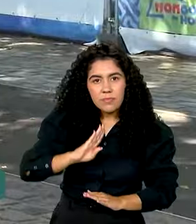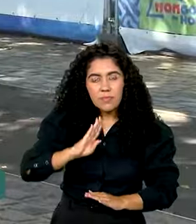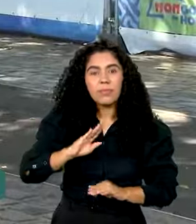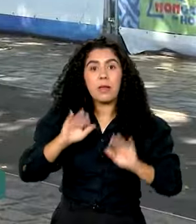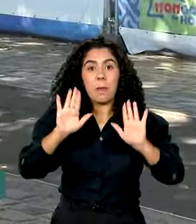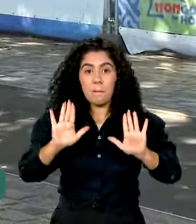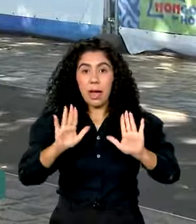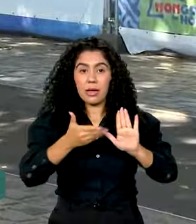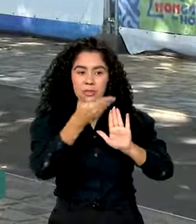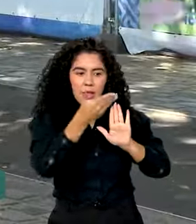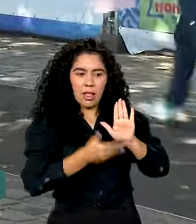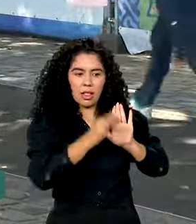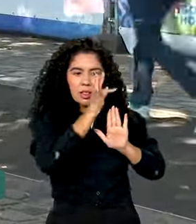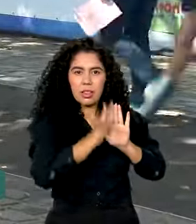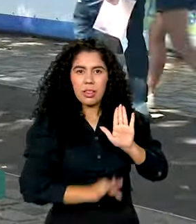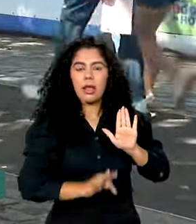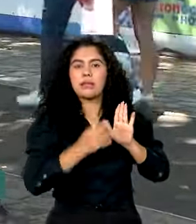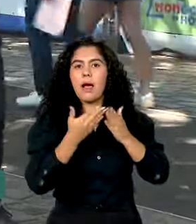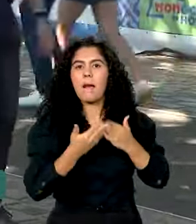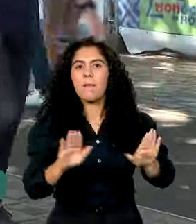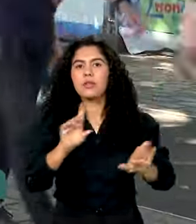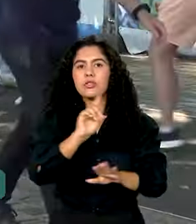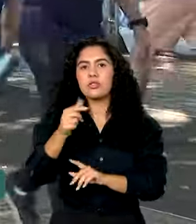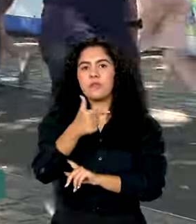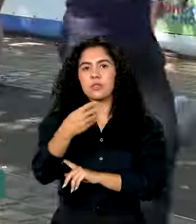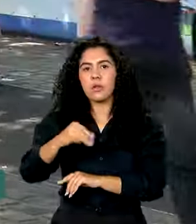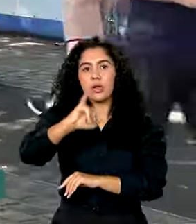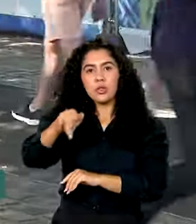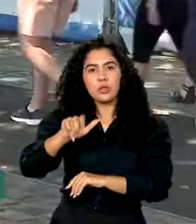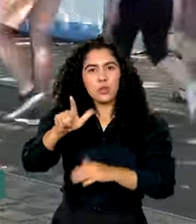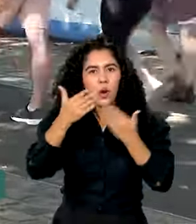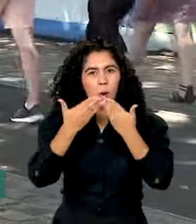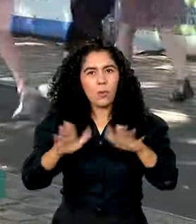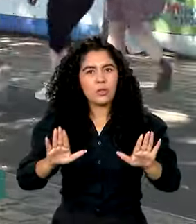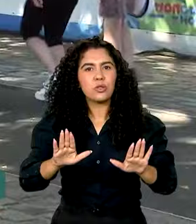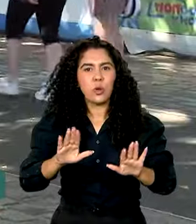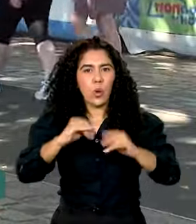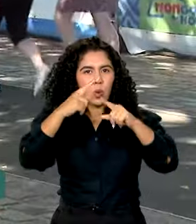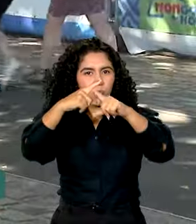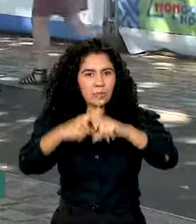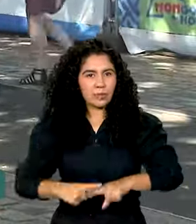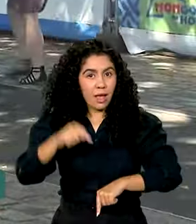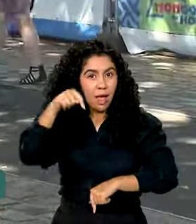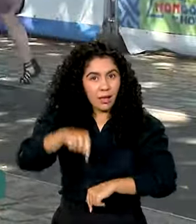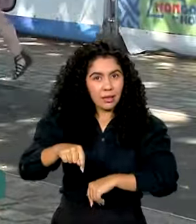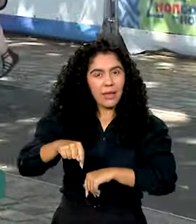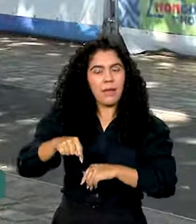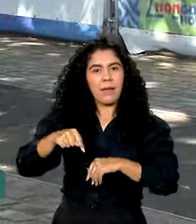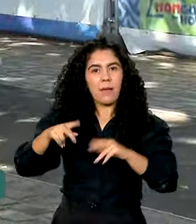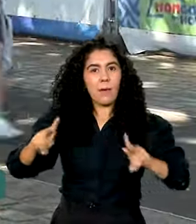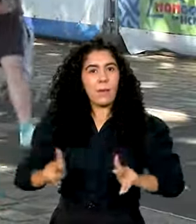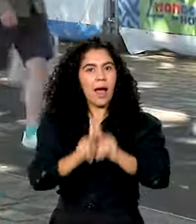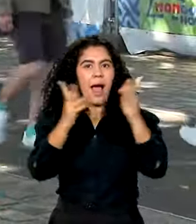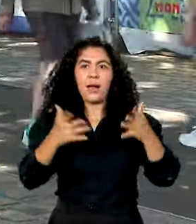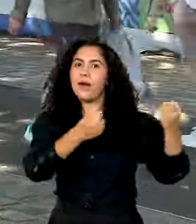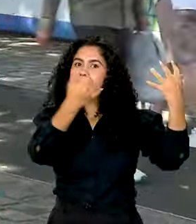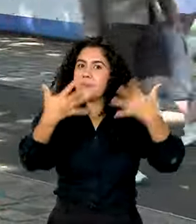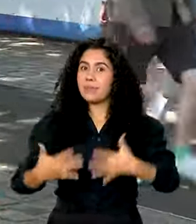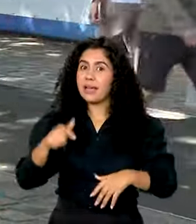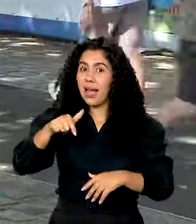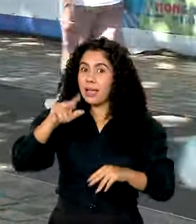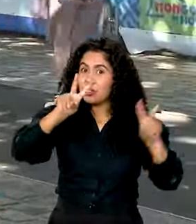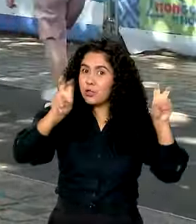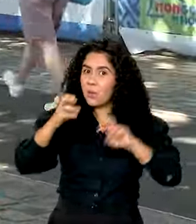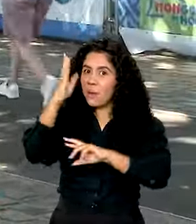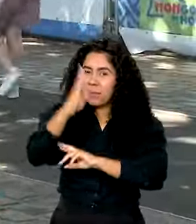do dia 24 de julho, quando começaram os jogos aqui em Paris. Bom, e agora vamos falar do Brasil nas